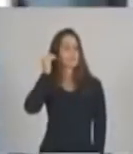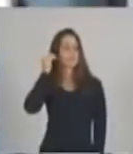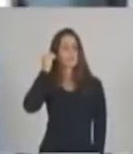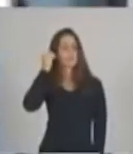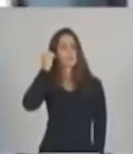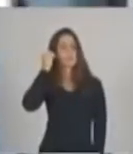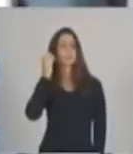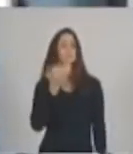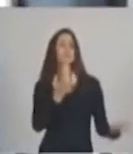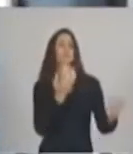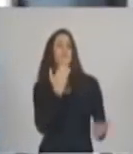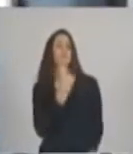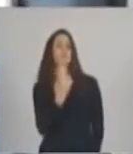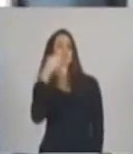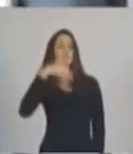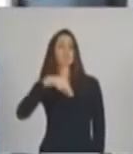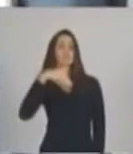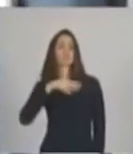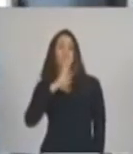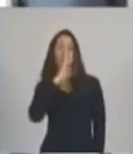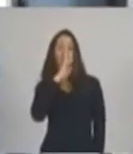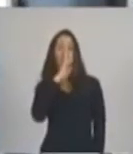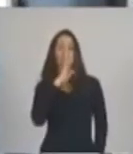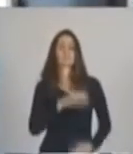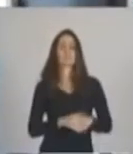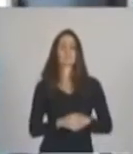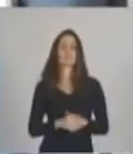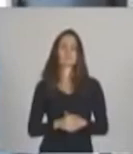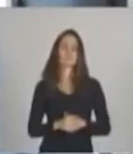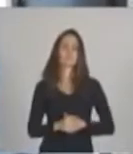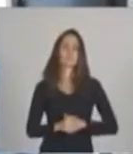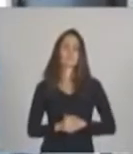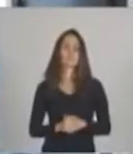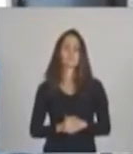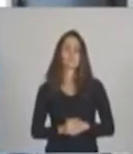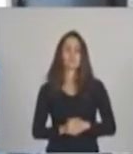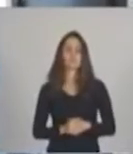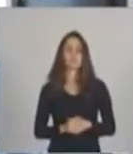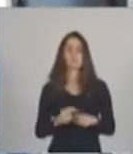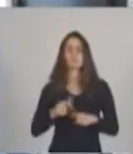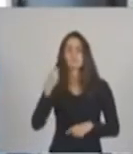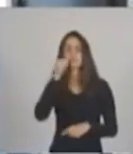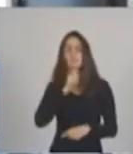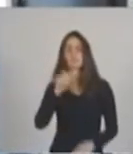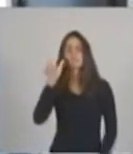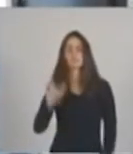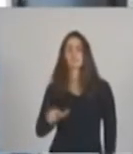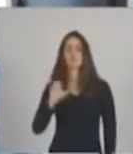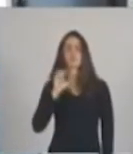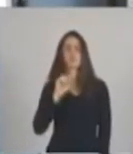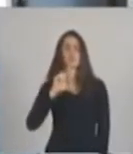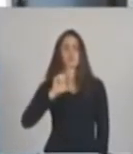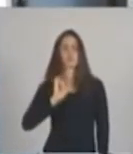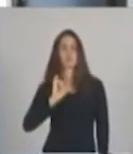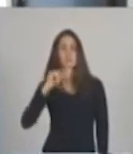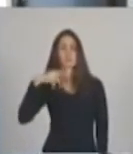eu quero pedir um minuto de silêncio, senhor presidente, em memória da dona Olímpia Maria